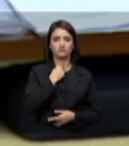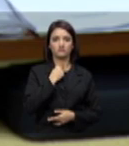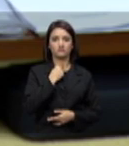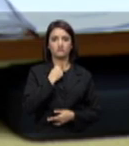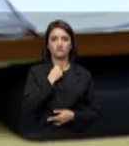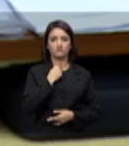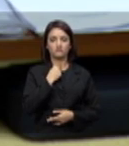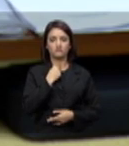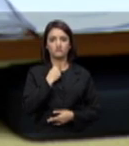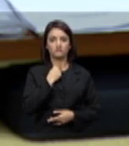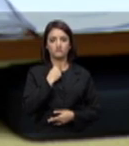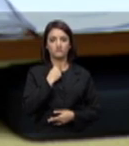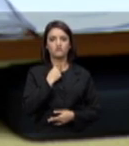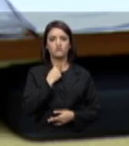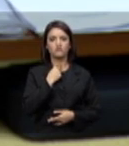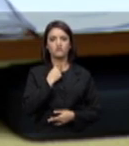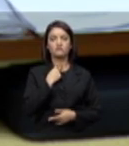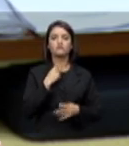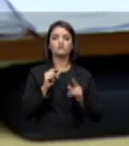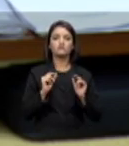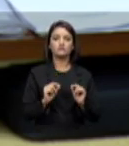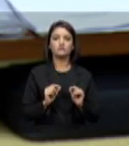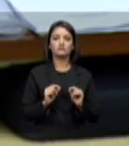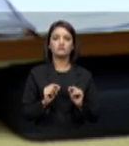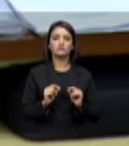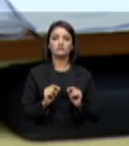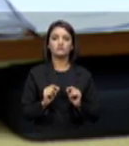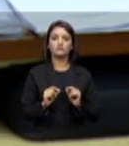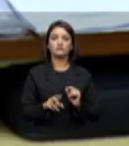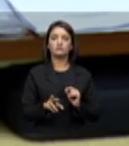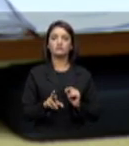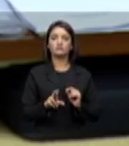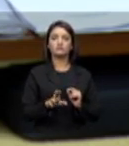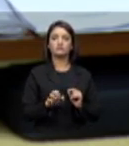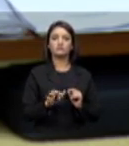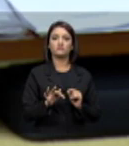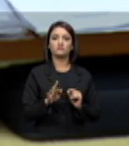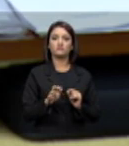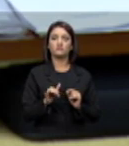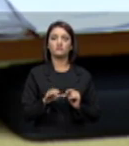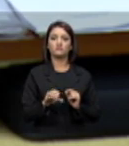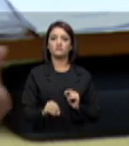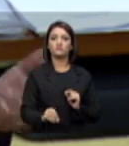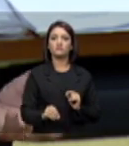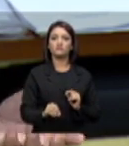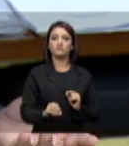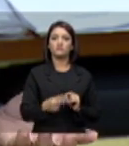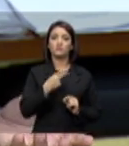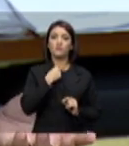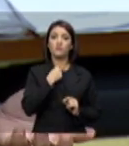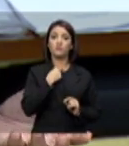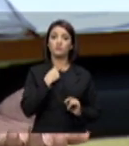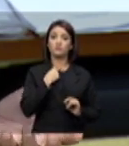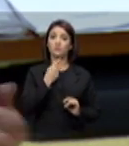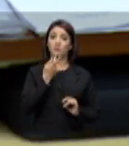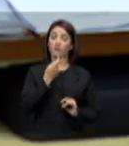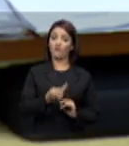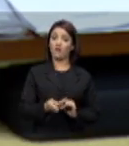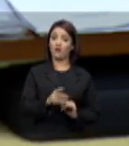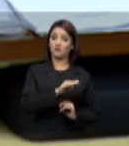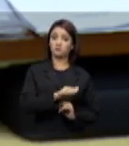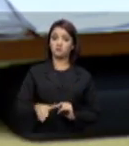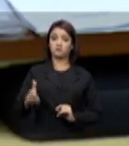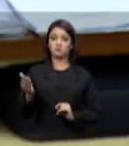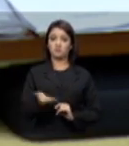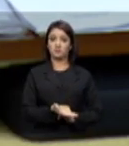no referendo não dá do pronunciamento que formalizei de extinção do